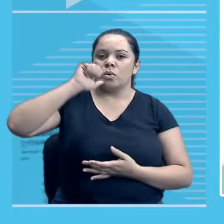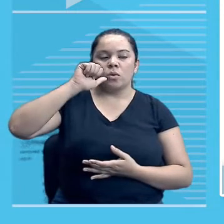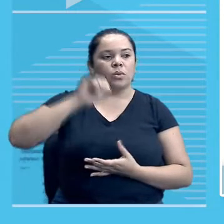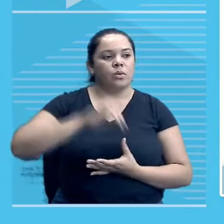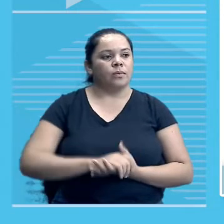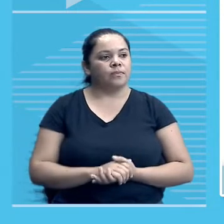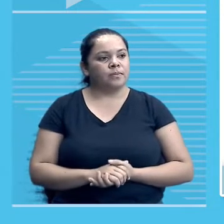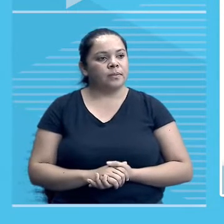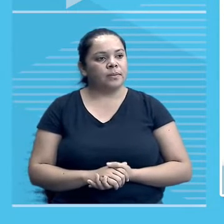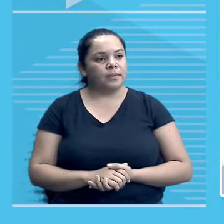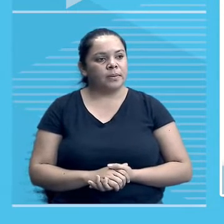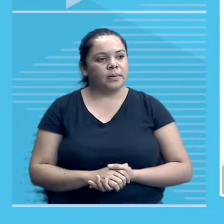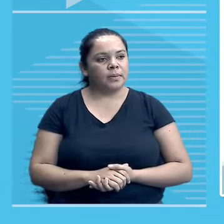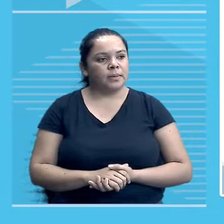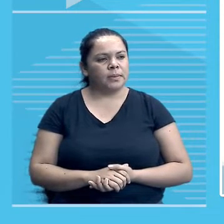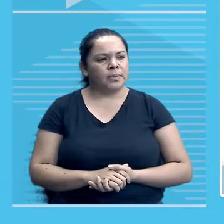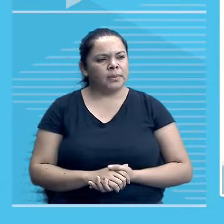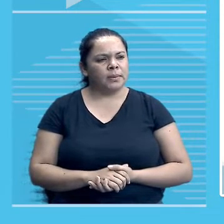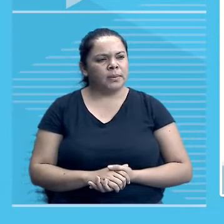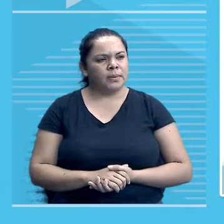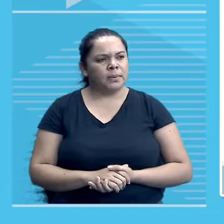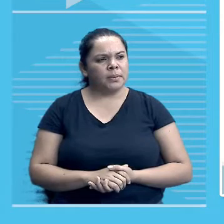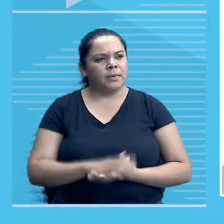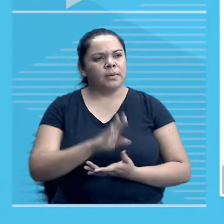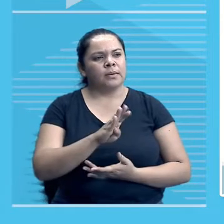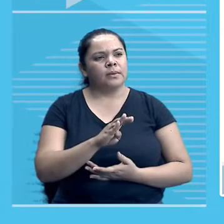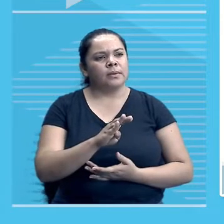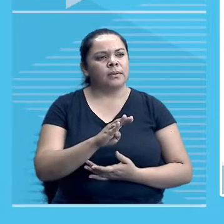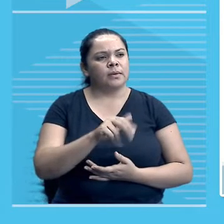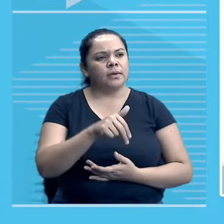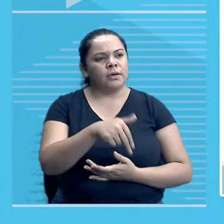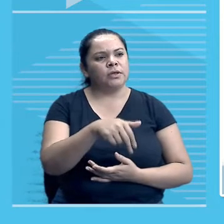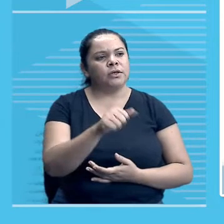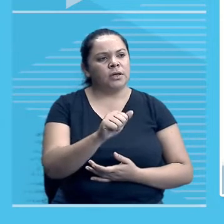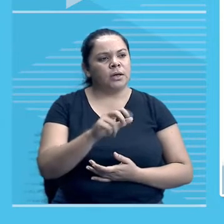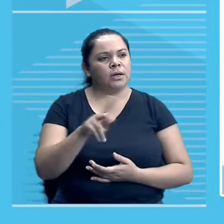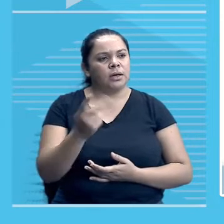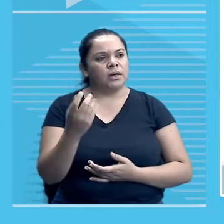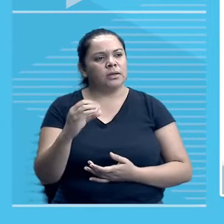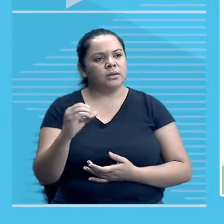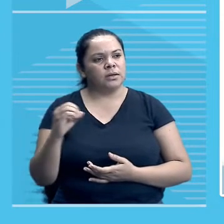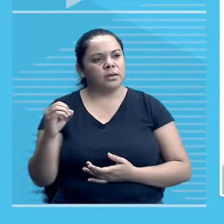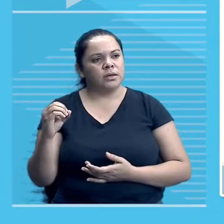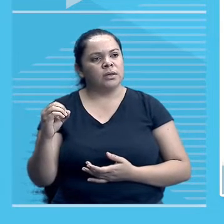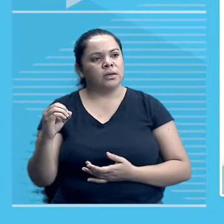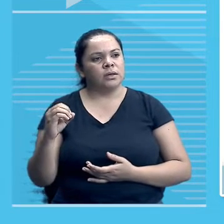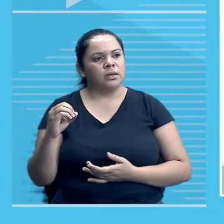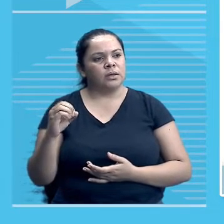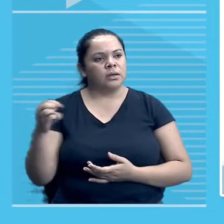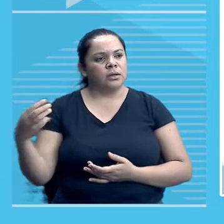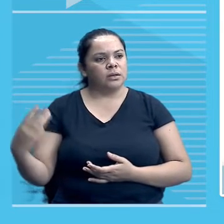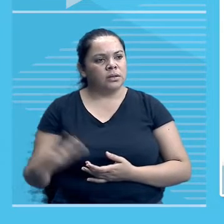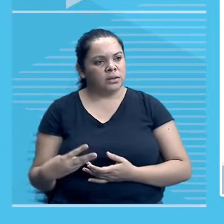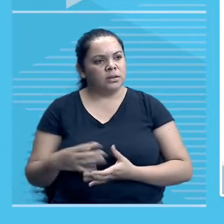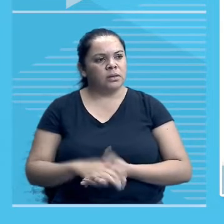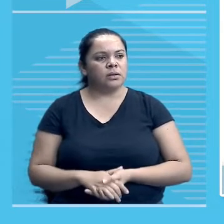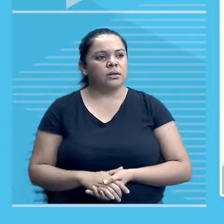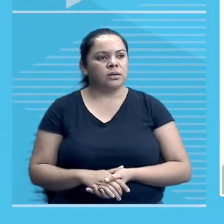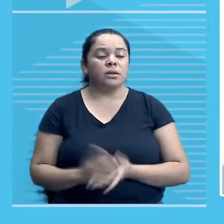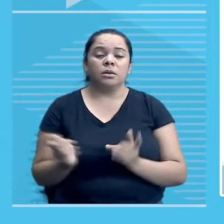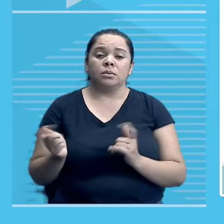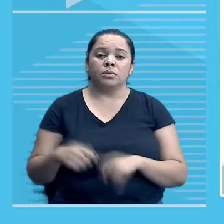ele tem propriedades básicas, ó. O bicarbonato, está colocando aí, né? Apesar de ser um sal ácido, é capaz